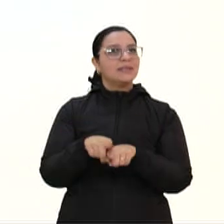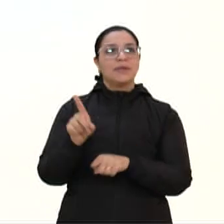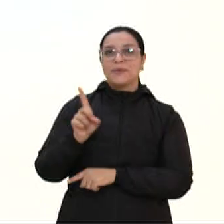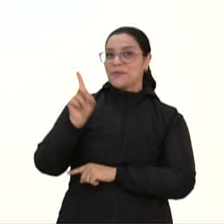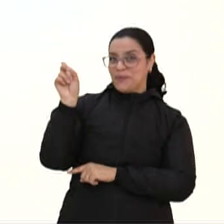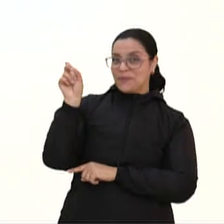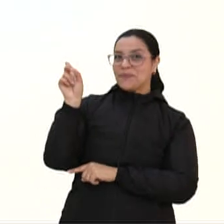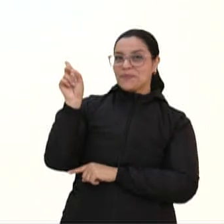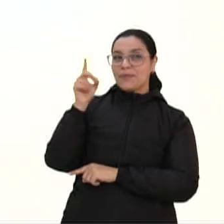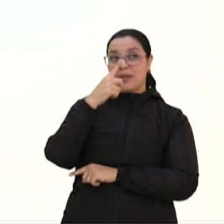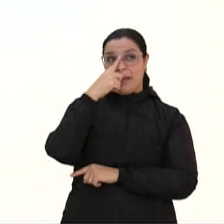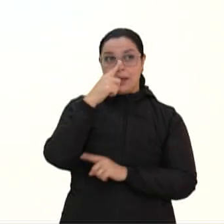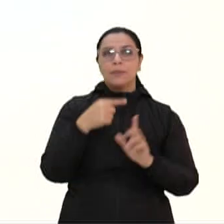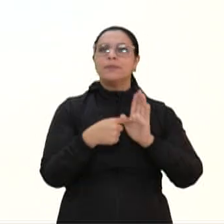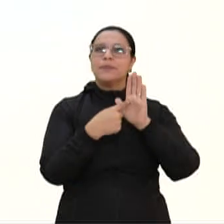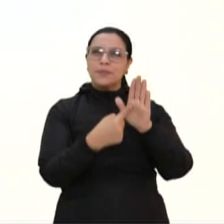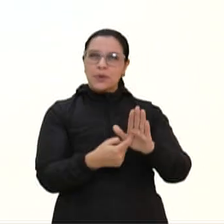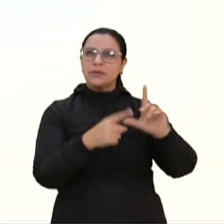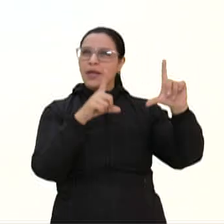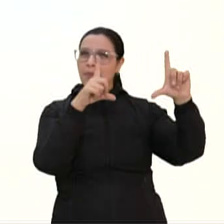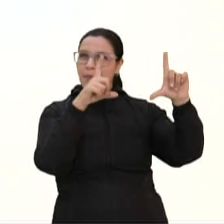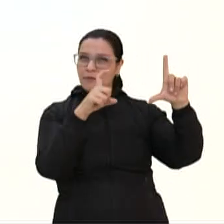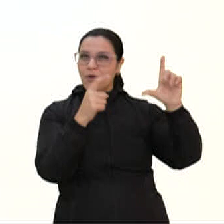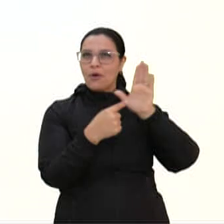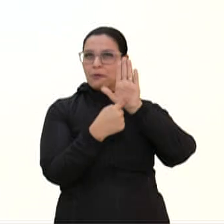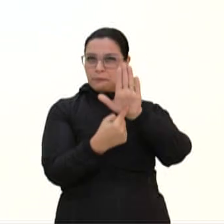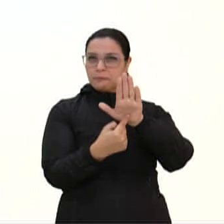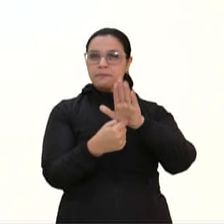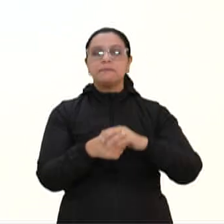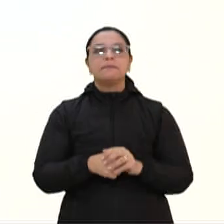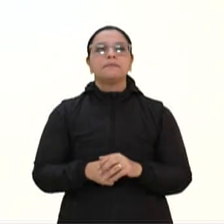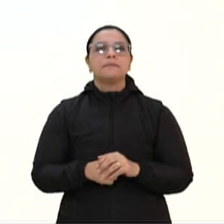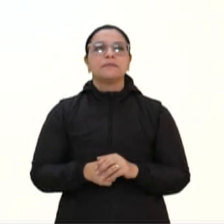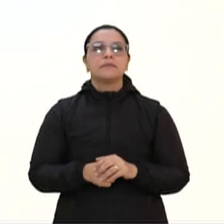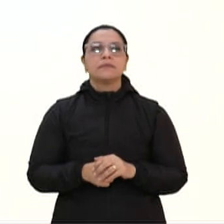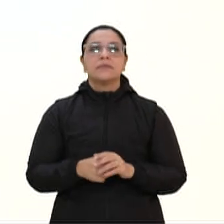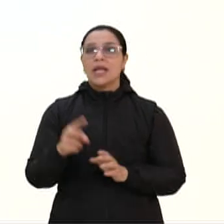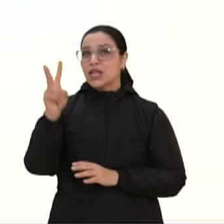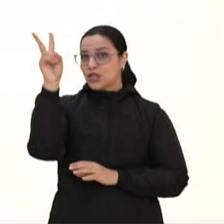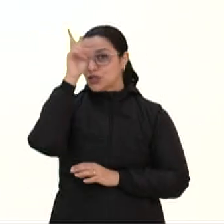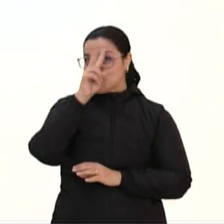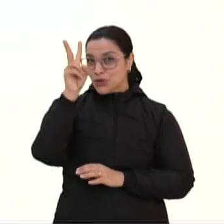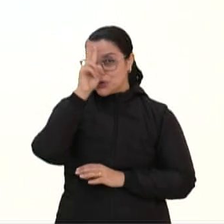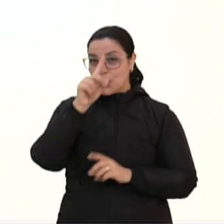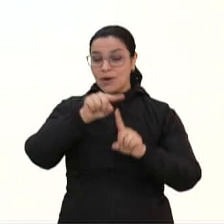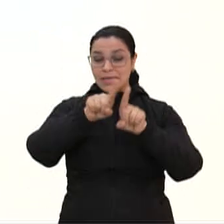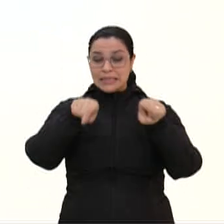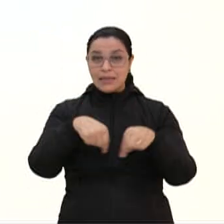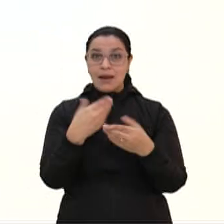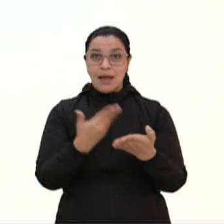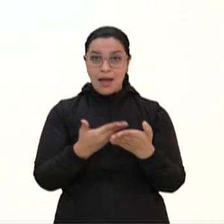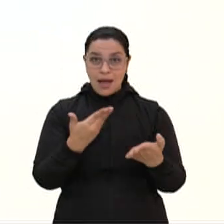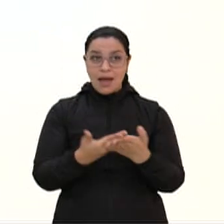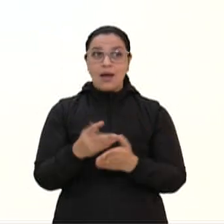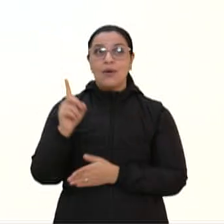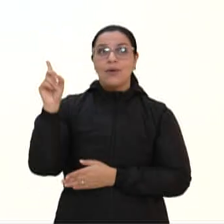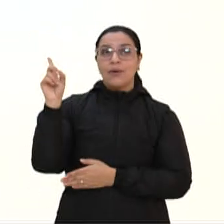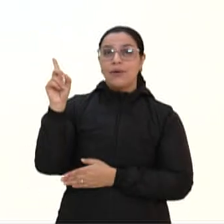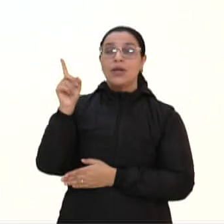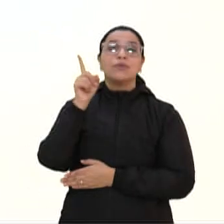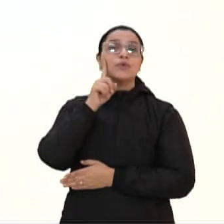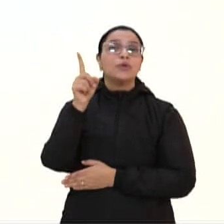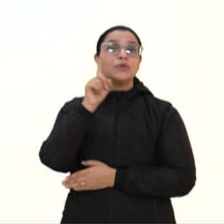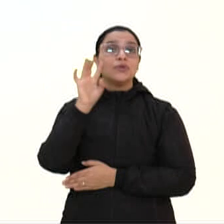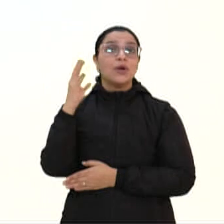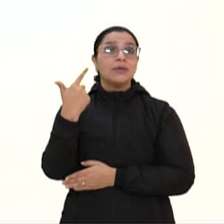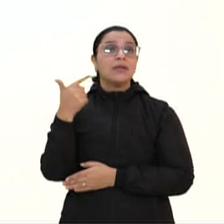aqui eu coloquei aqui essa imagem de histórias para a sala de aula, que crônicas do cotidiano,